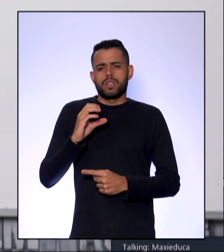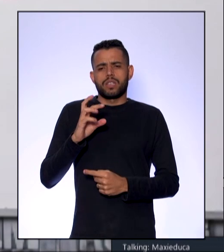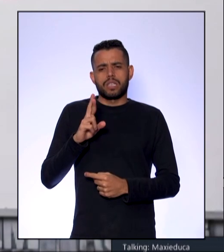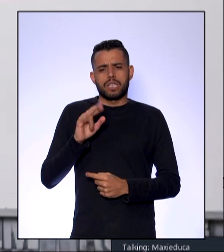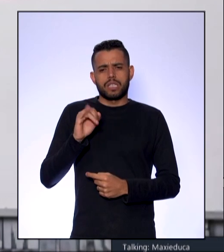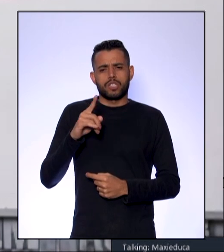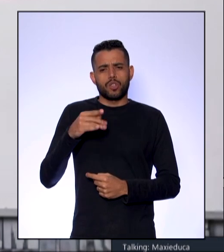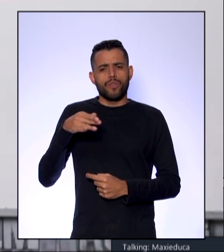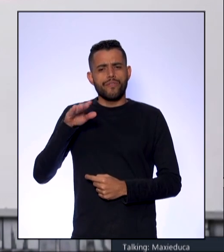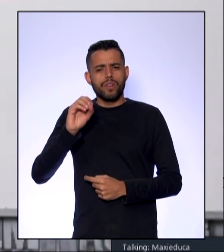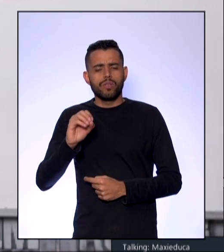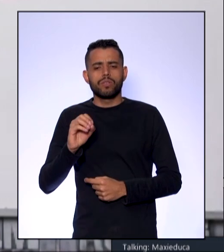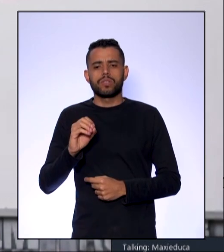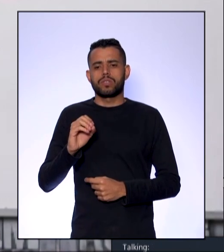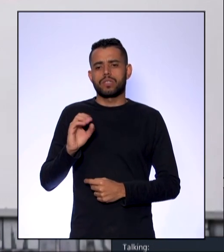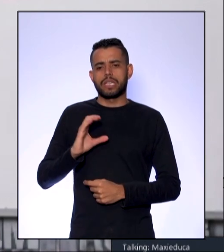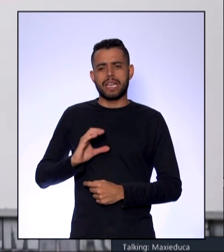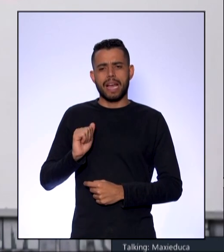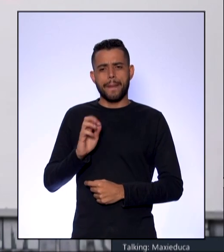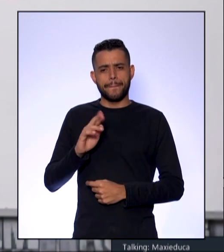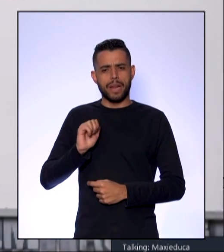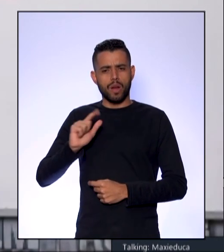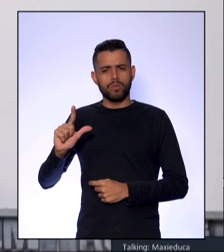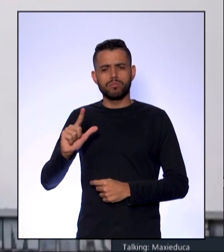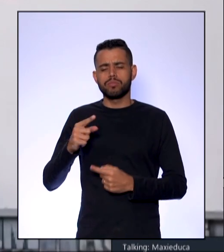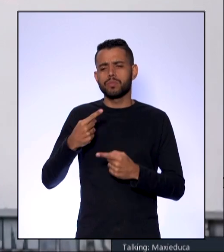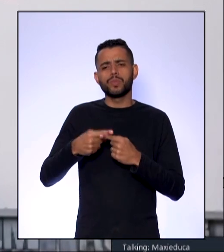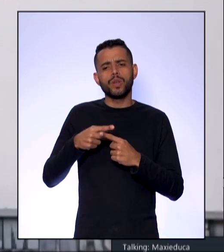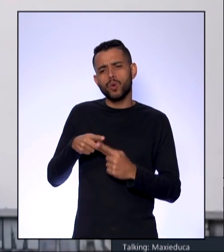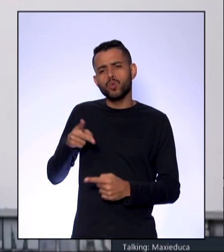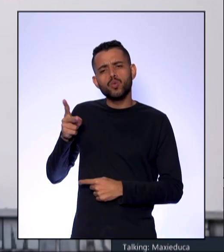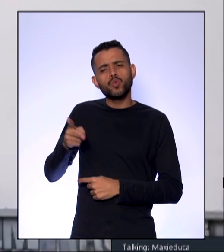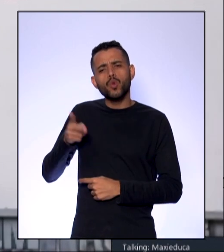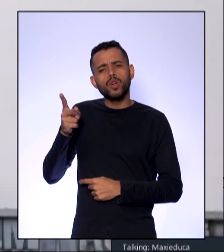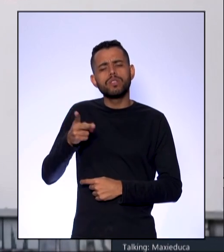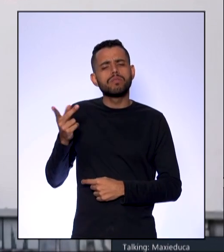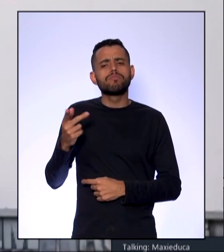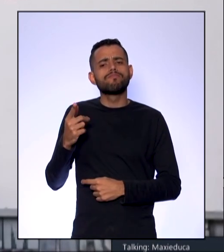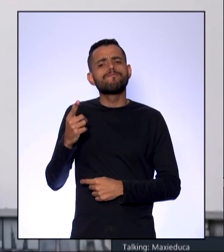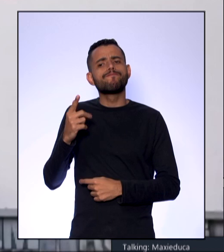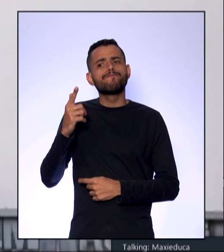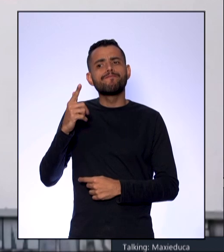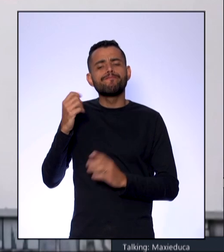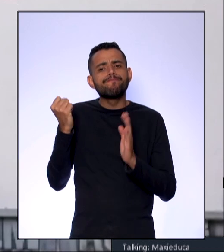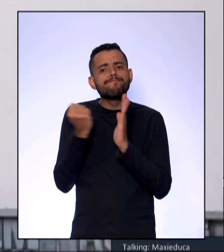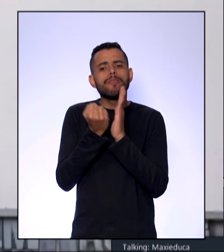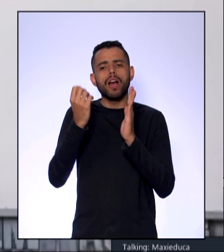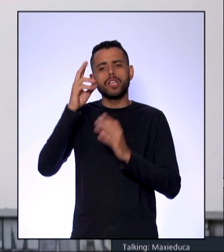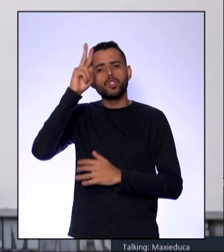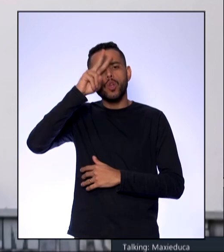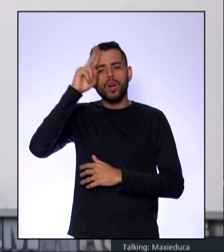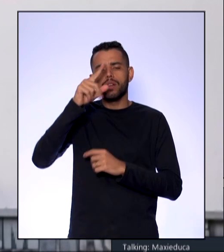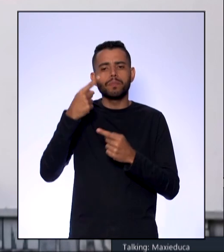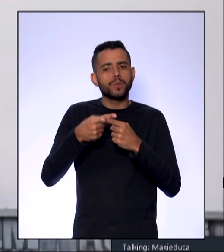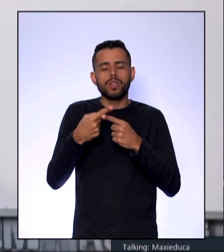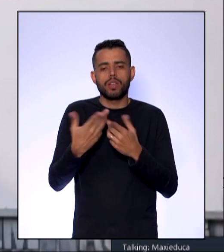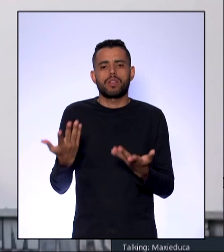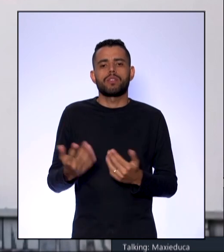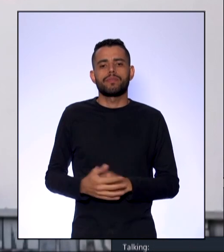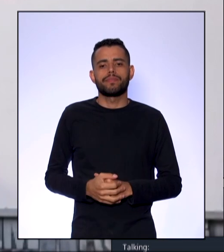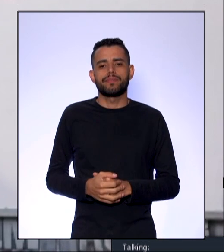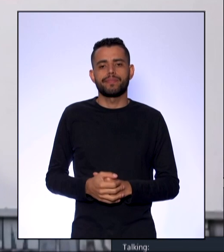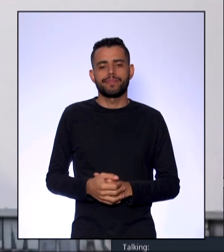Cabral entraram para a história? Por um detalhe muito importante. A vinda deles